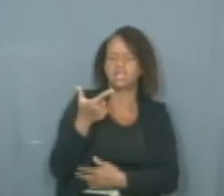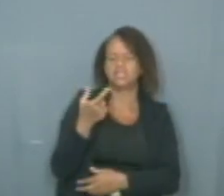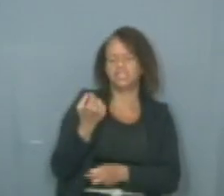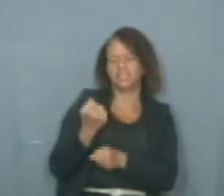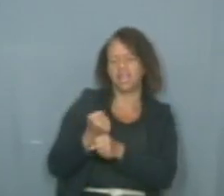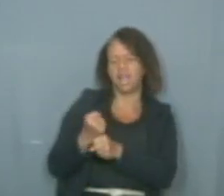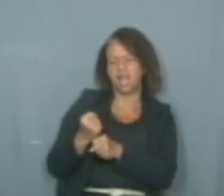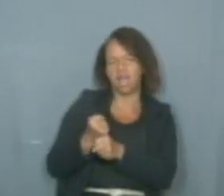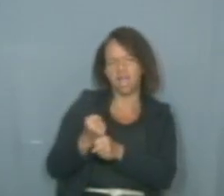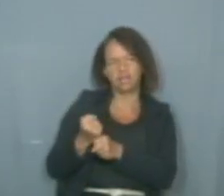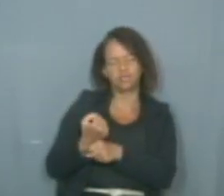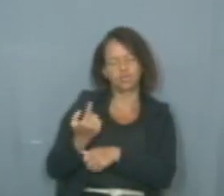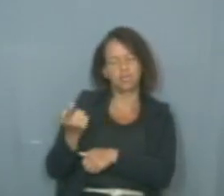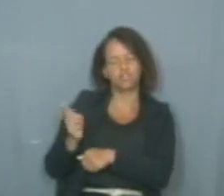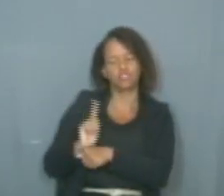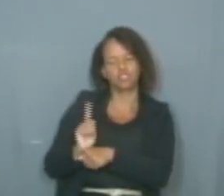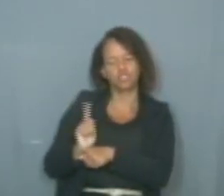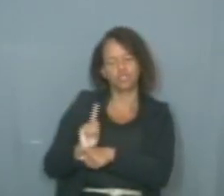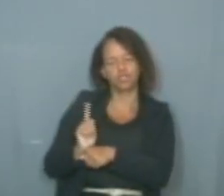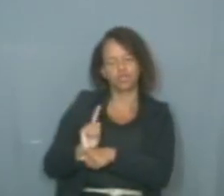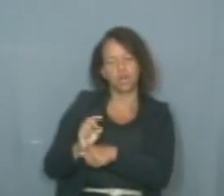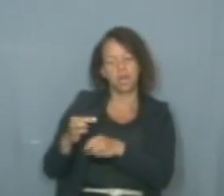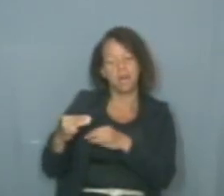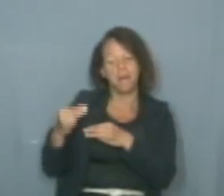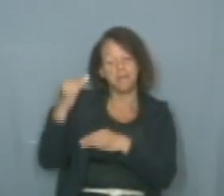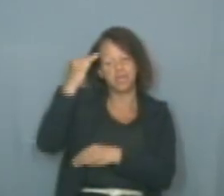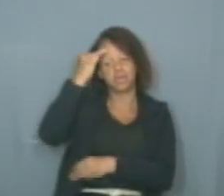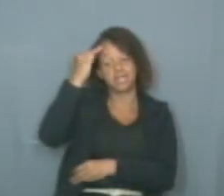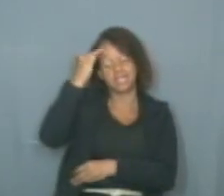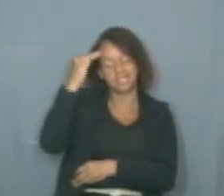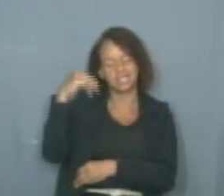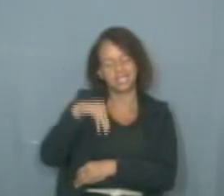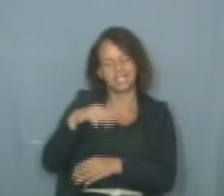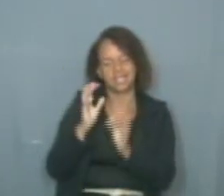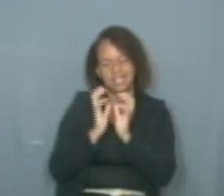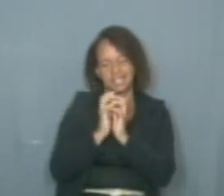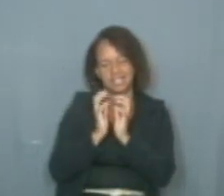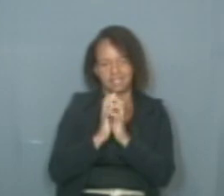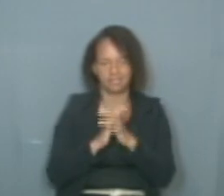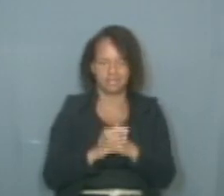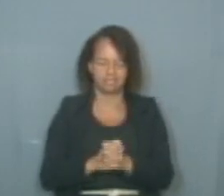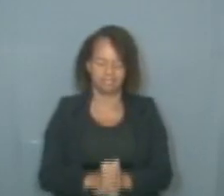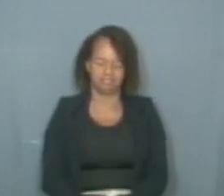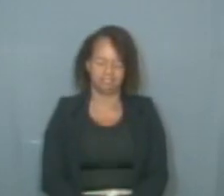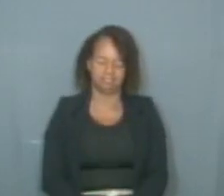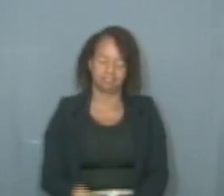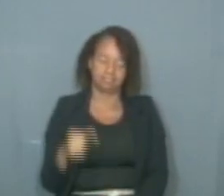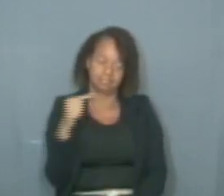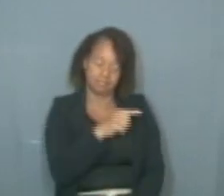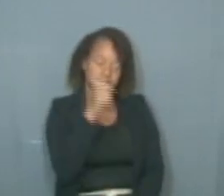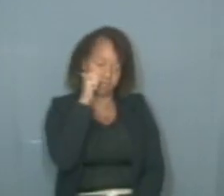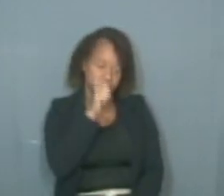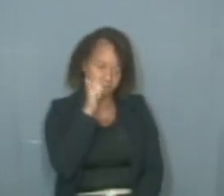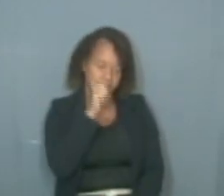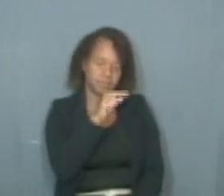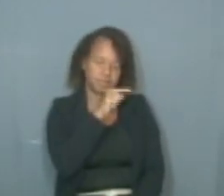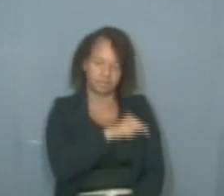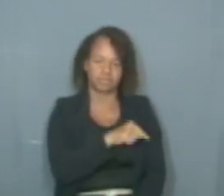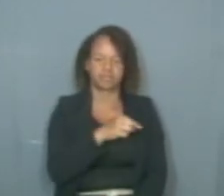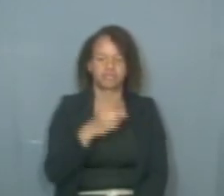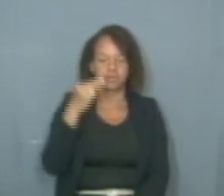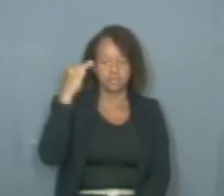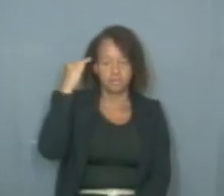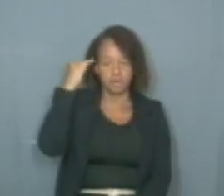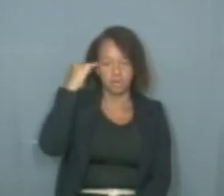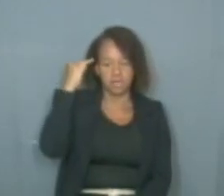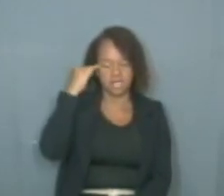anos como diretora do Museu da Cidade do Recife. Betânia começou a dirigir o Museu da Cidade do